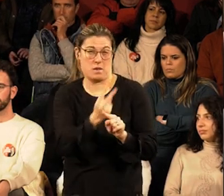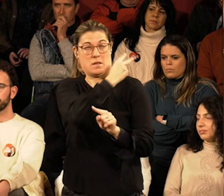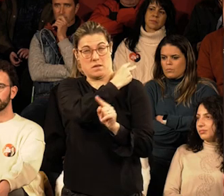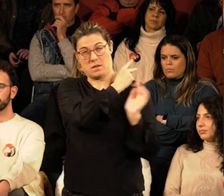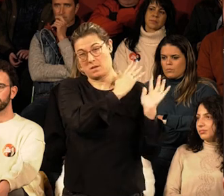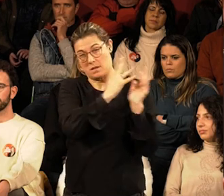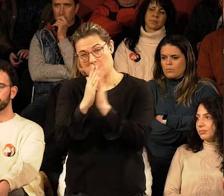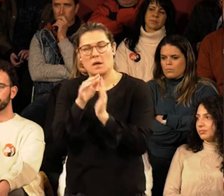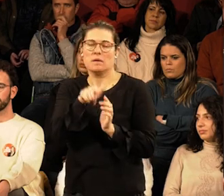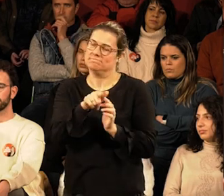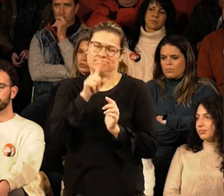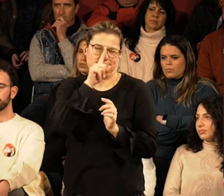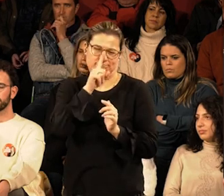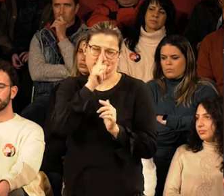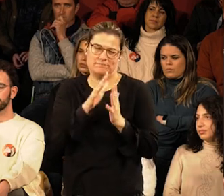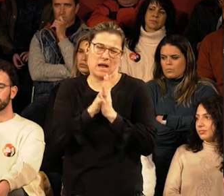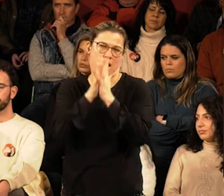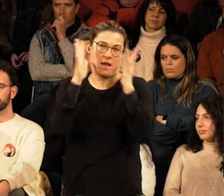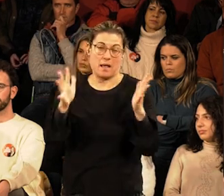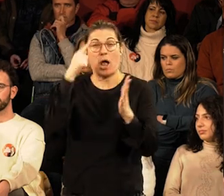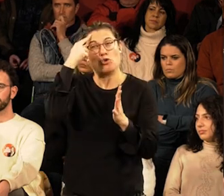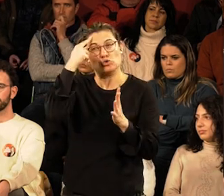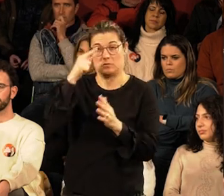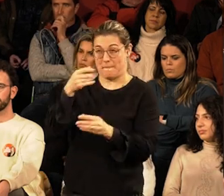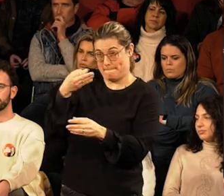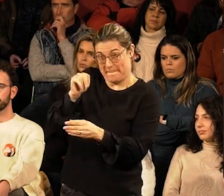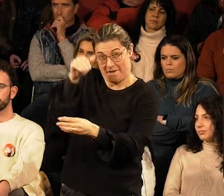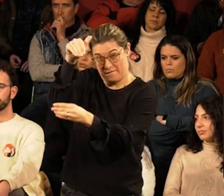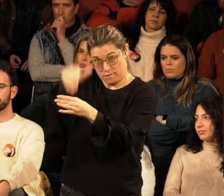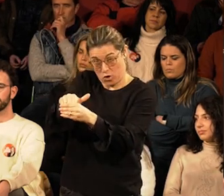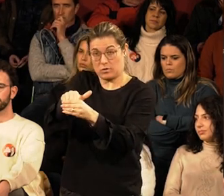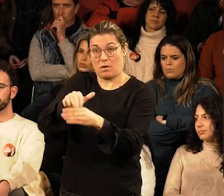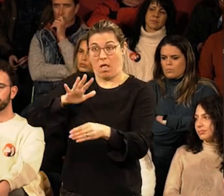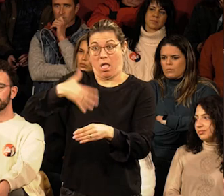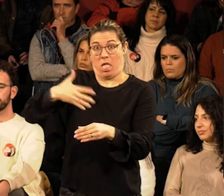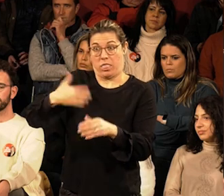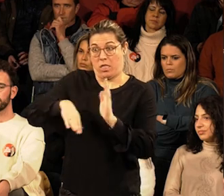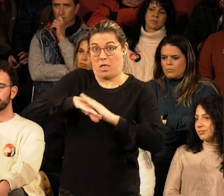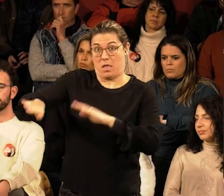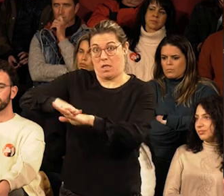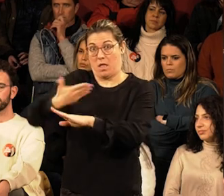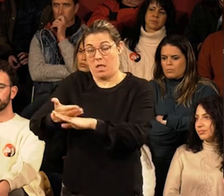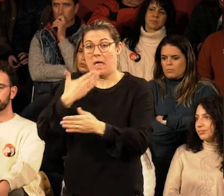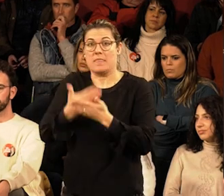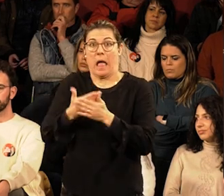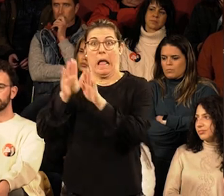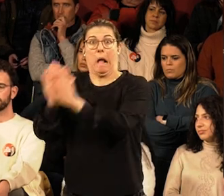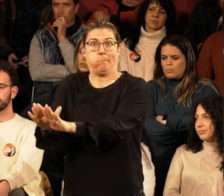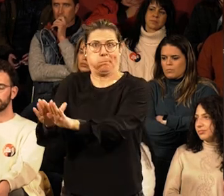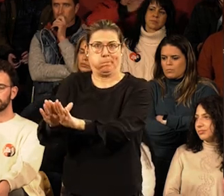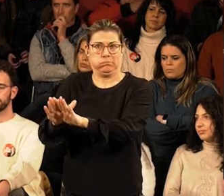enorme falácia de pensar que votar no partido socialista com medo da Extrema direita contribui para a